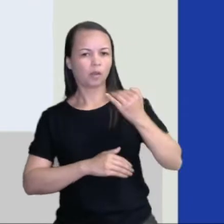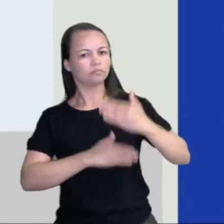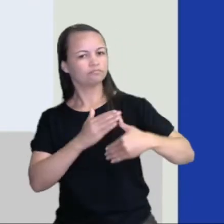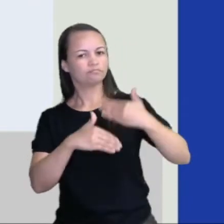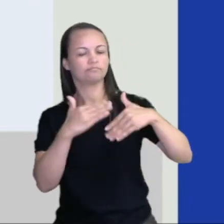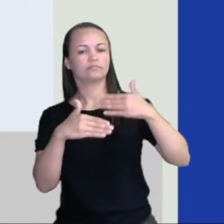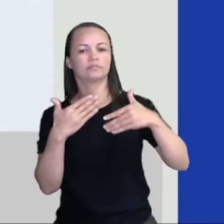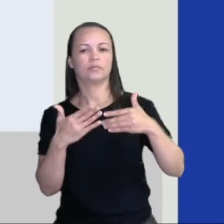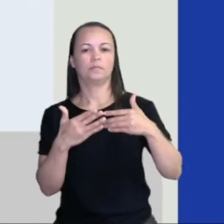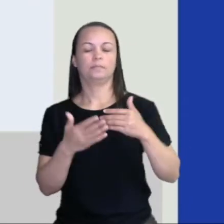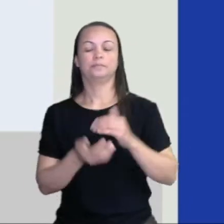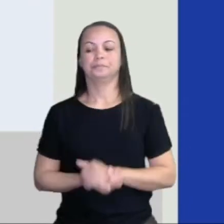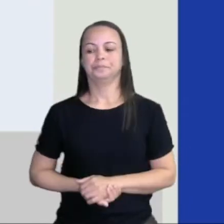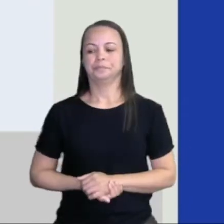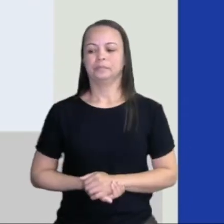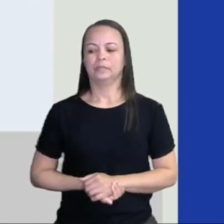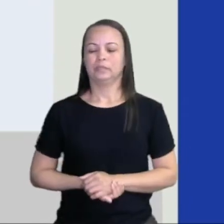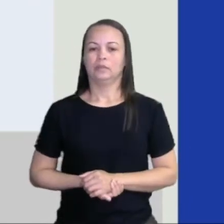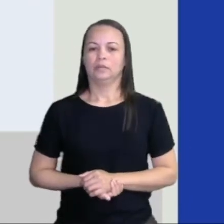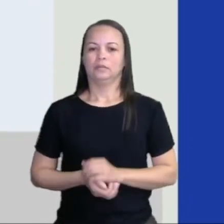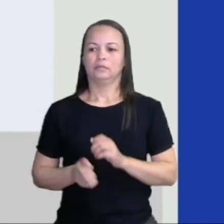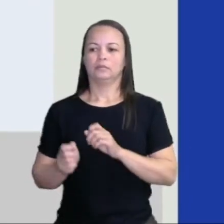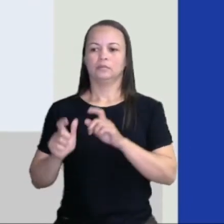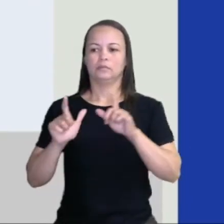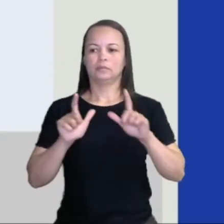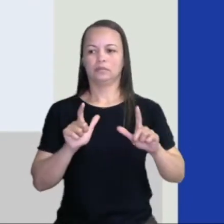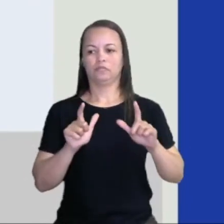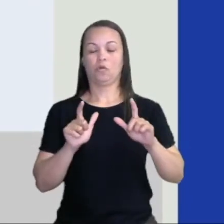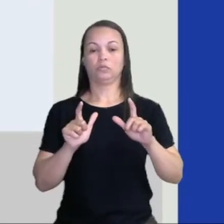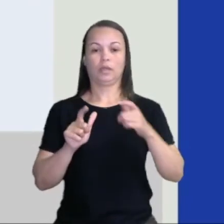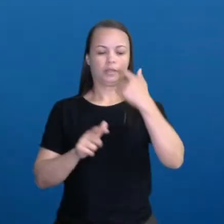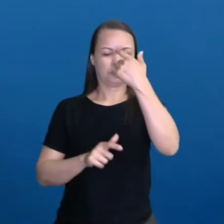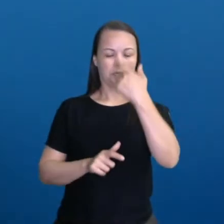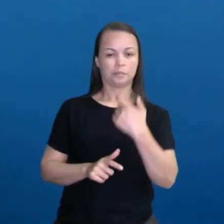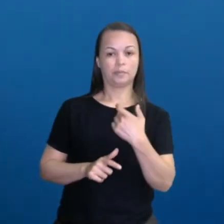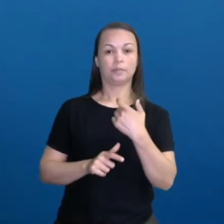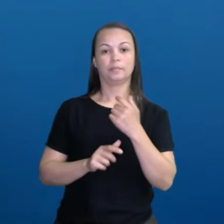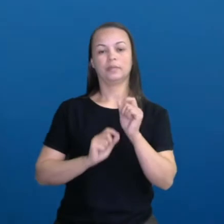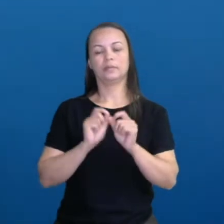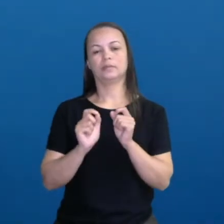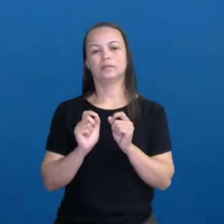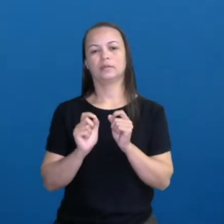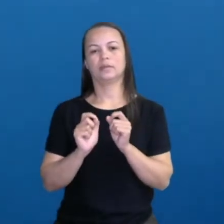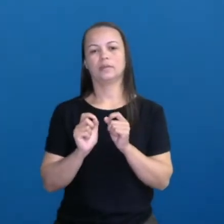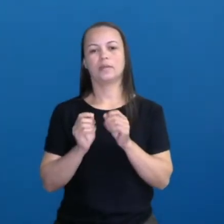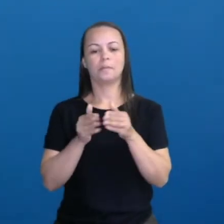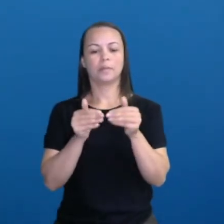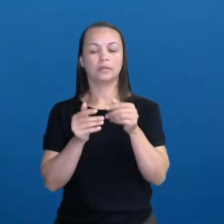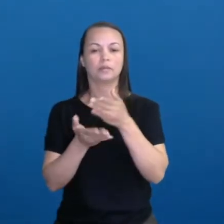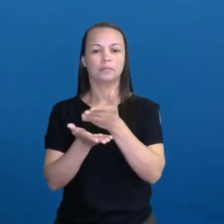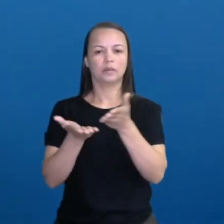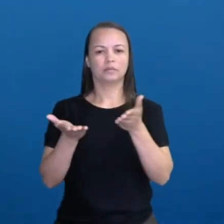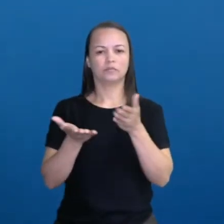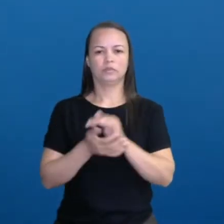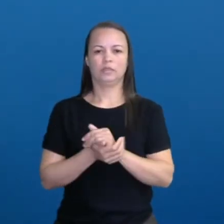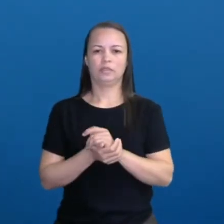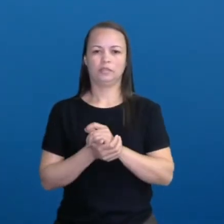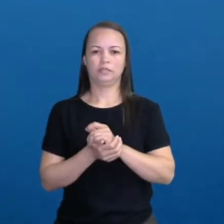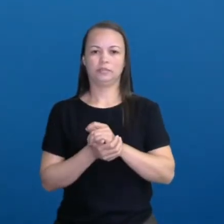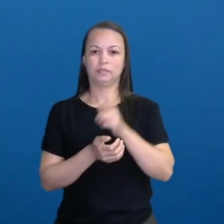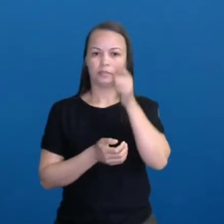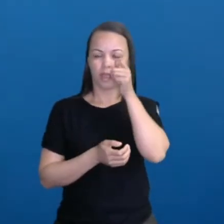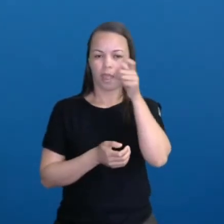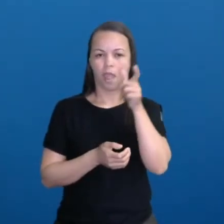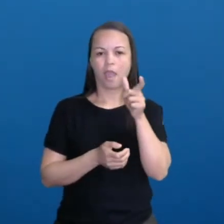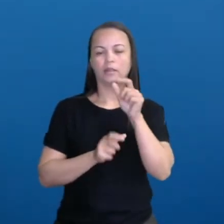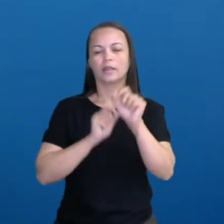processo. E aí eu vou pedir para a produção sair dessa imagem aí, voltar novamente aqui comigo e mais uma vez pedir para vocês, se liga que essas informações